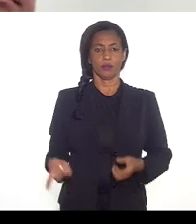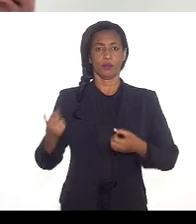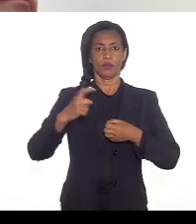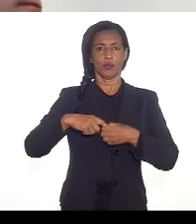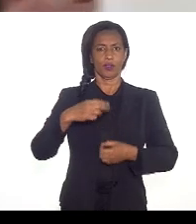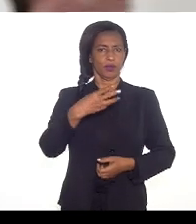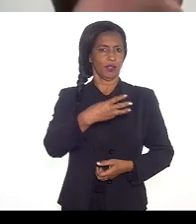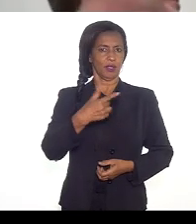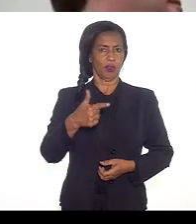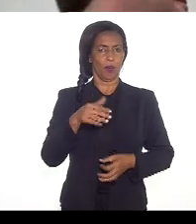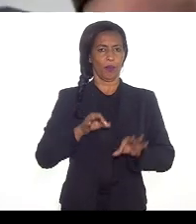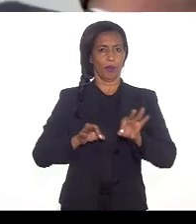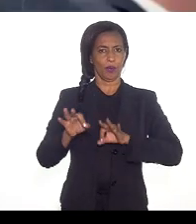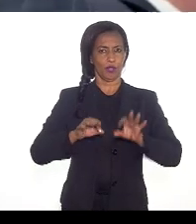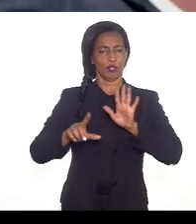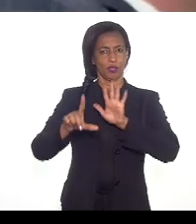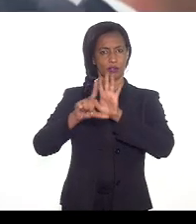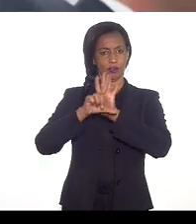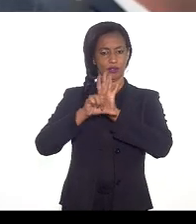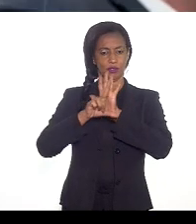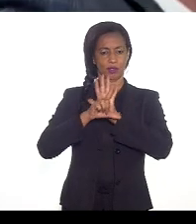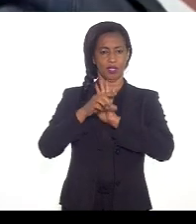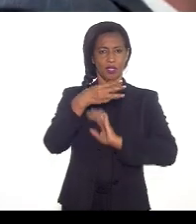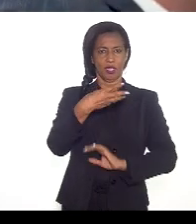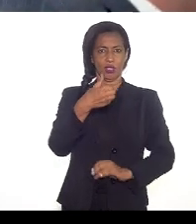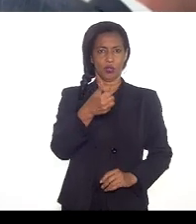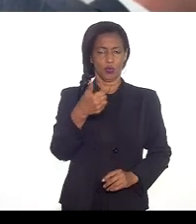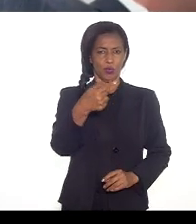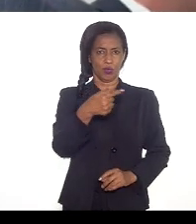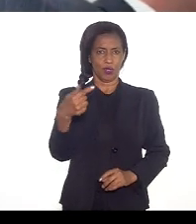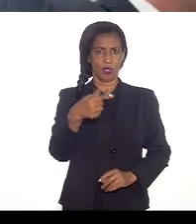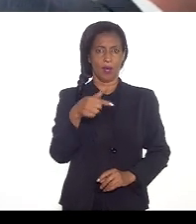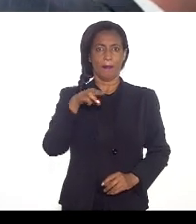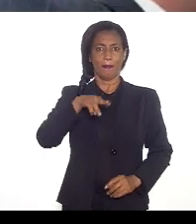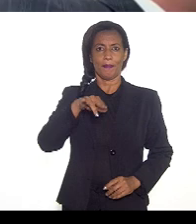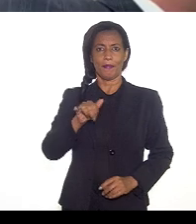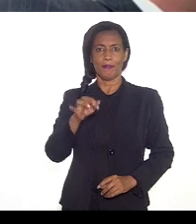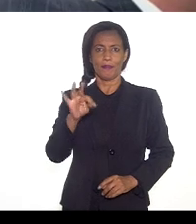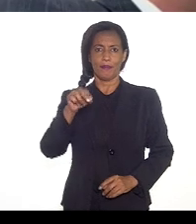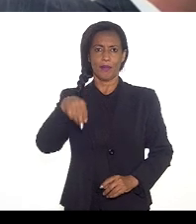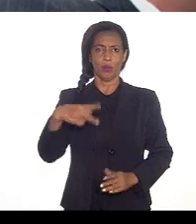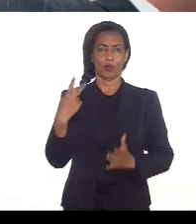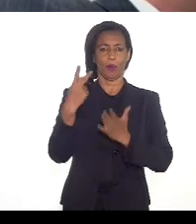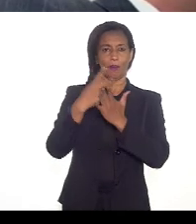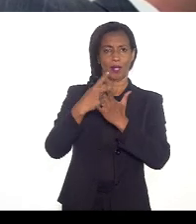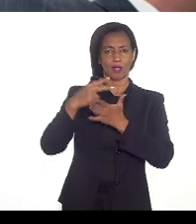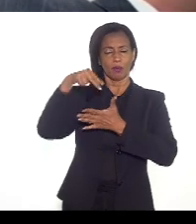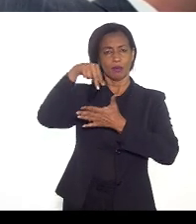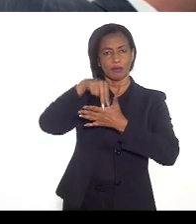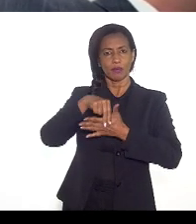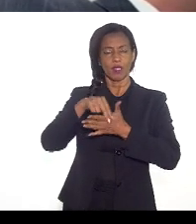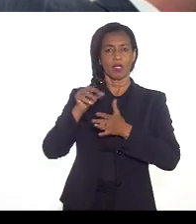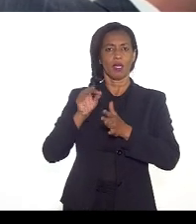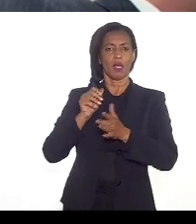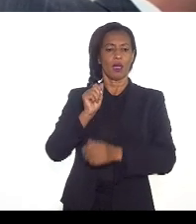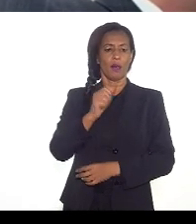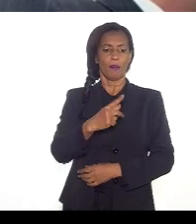então. Projeto de lei 3177-2017, deputado Milton Rangel. O parecer pela anexação, projeto de